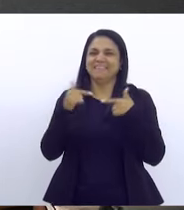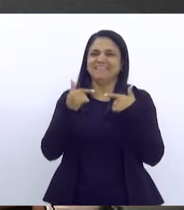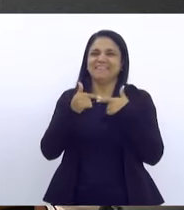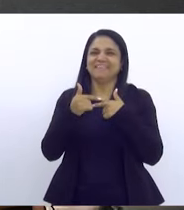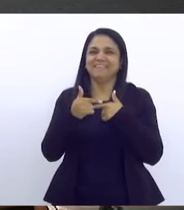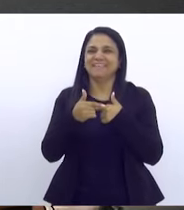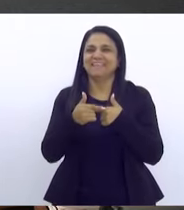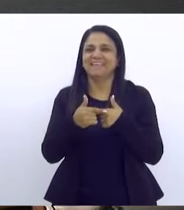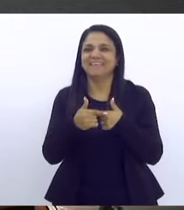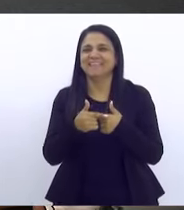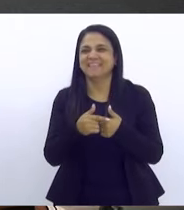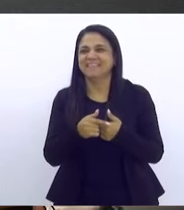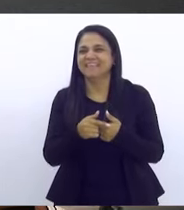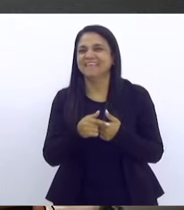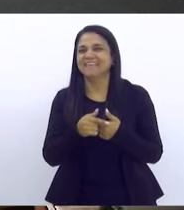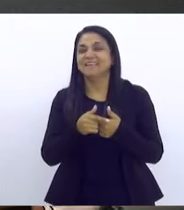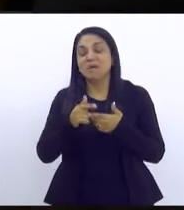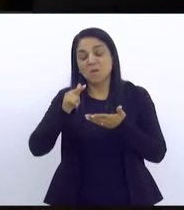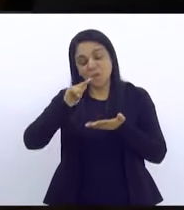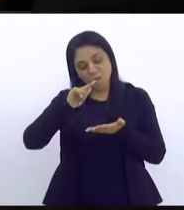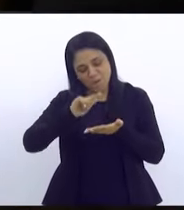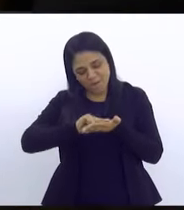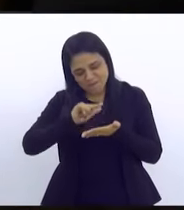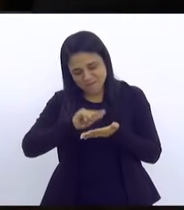Olha, um papel.